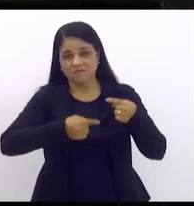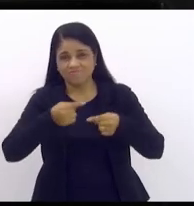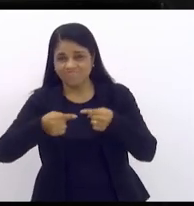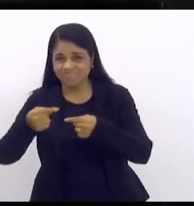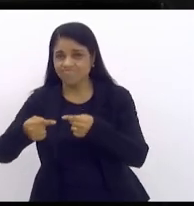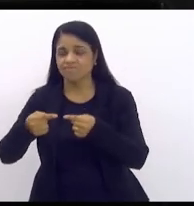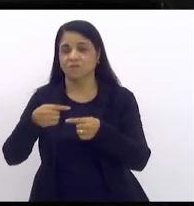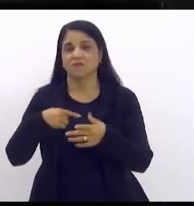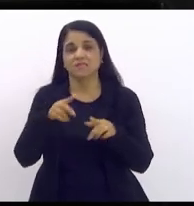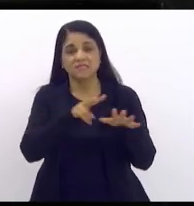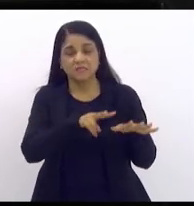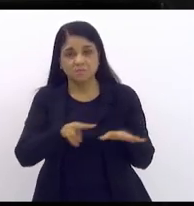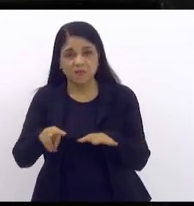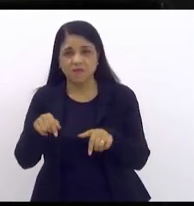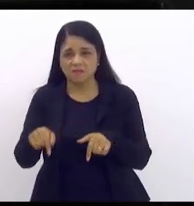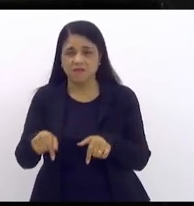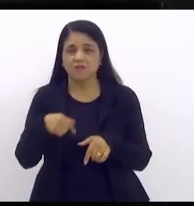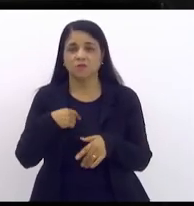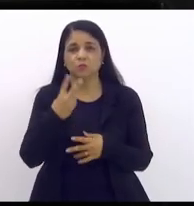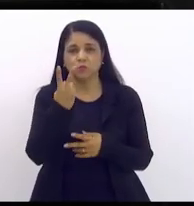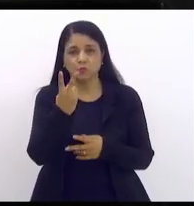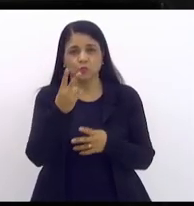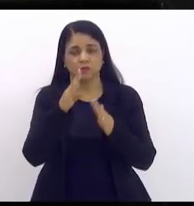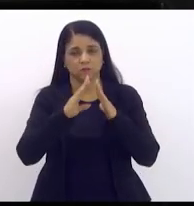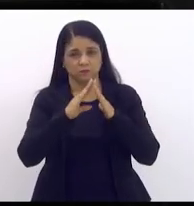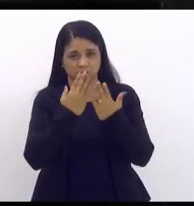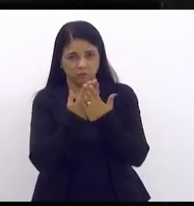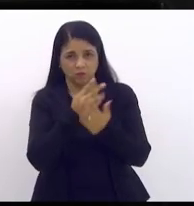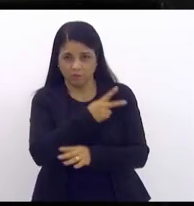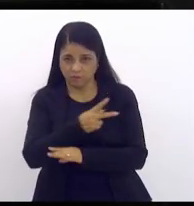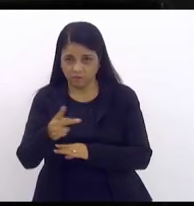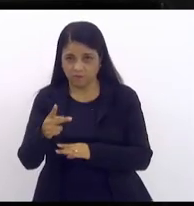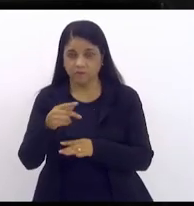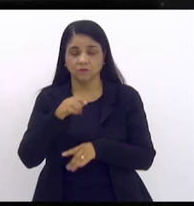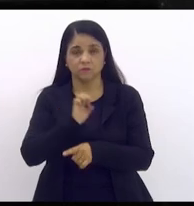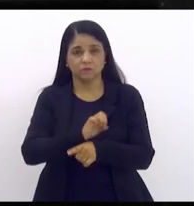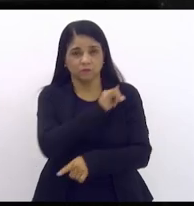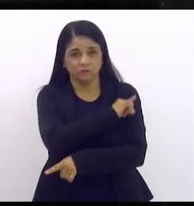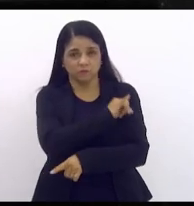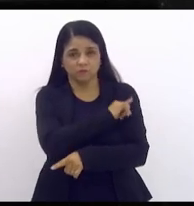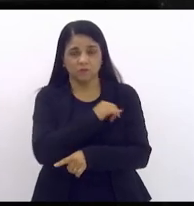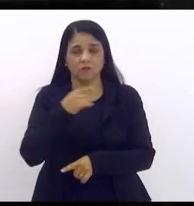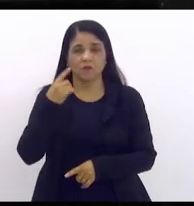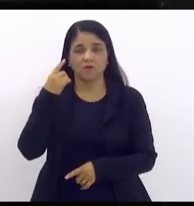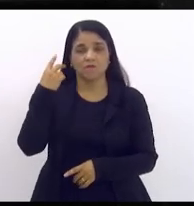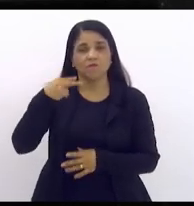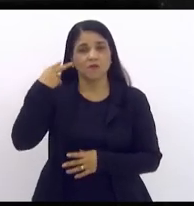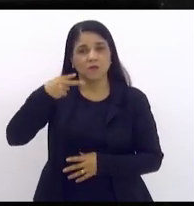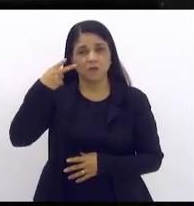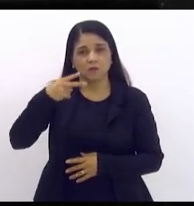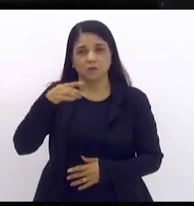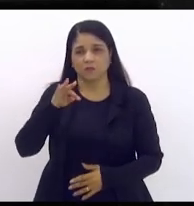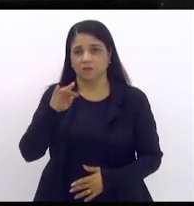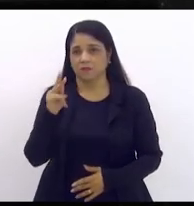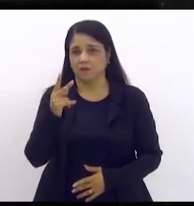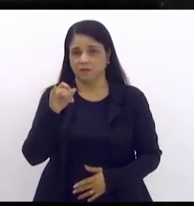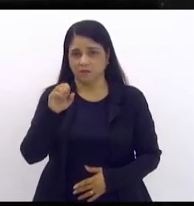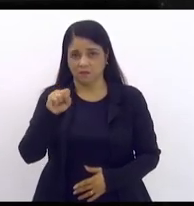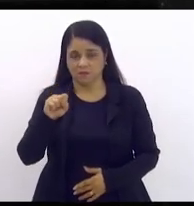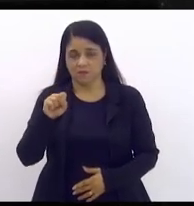pude visitar duas escolas na cidade do Rio de Janeiro com a vereadora Thaís Ferreira,